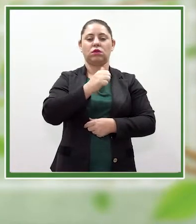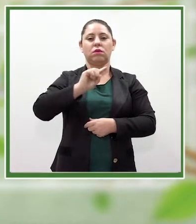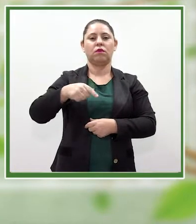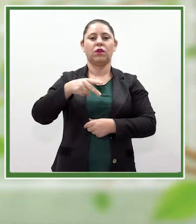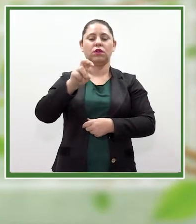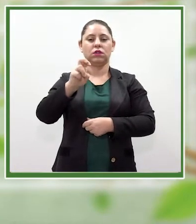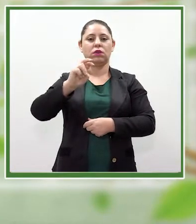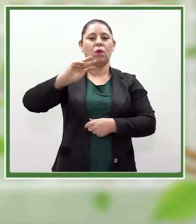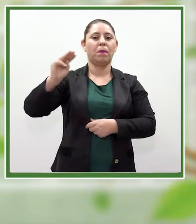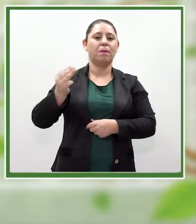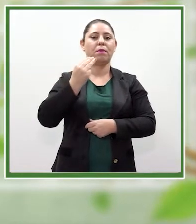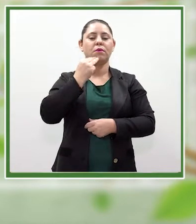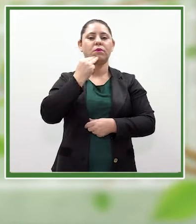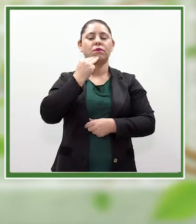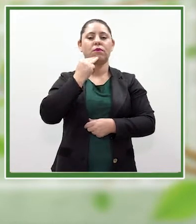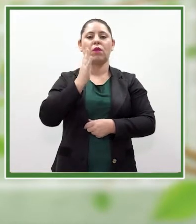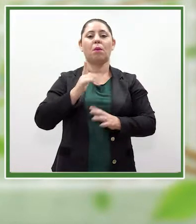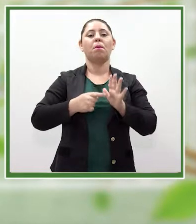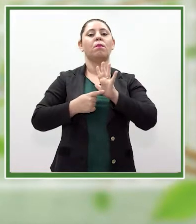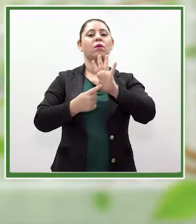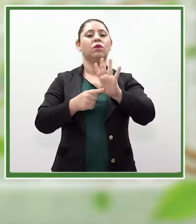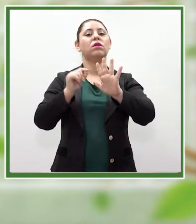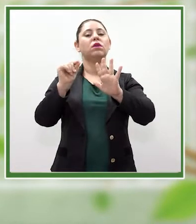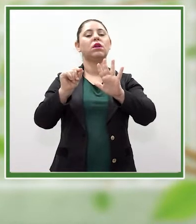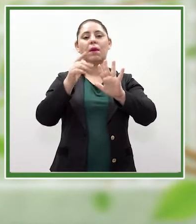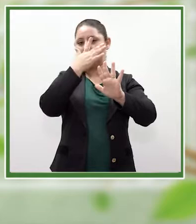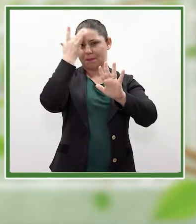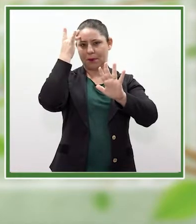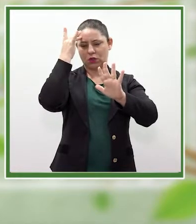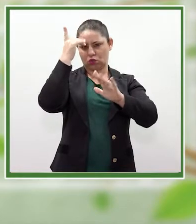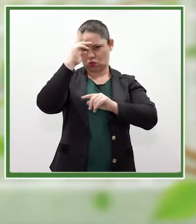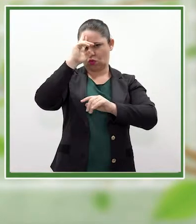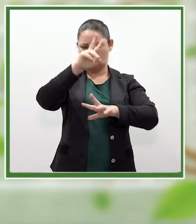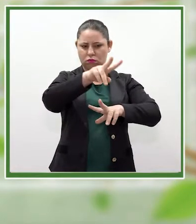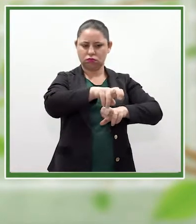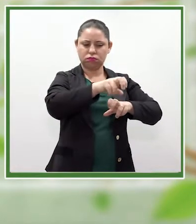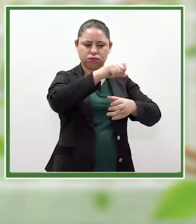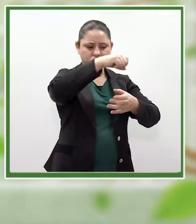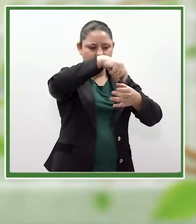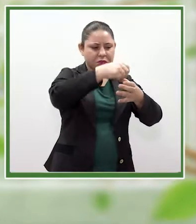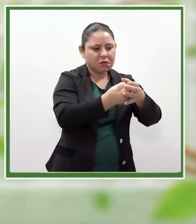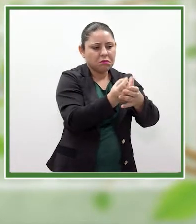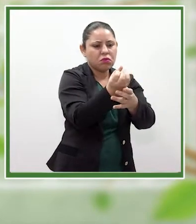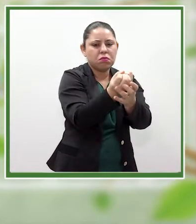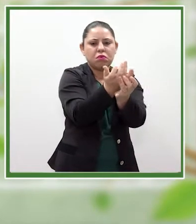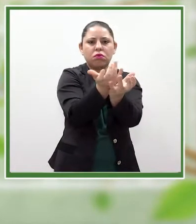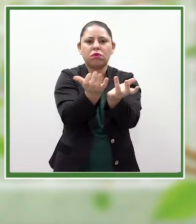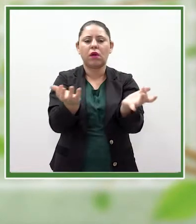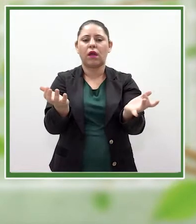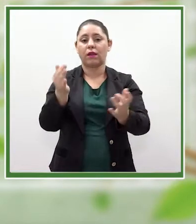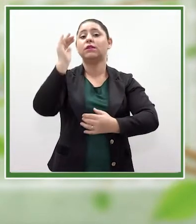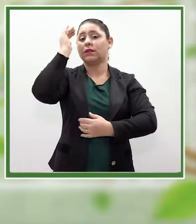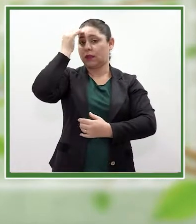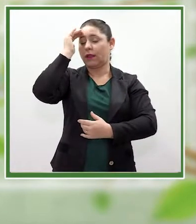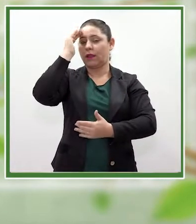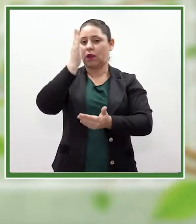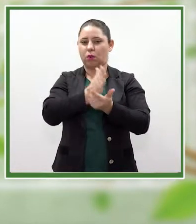2016, nós já tínhamos 11 milhões e meio, ou seja, mostrando que os produtores